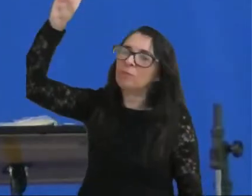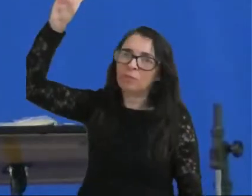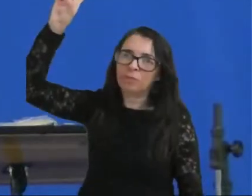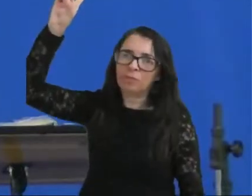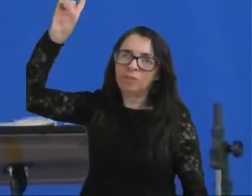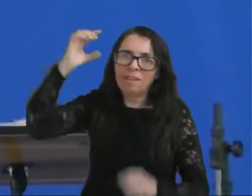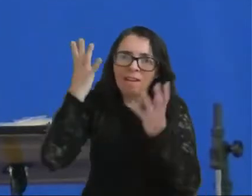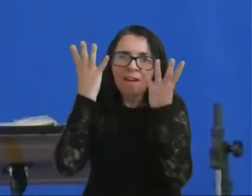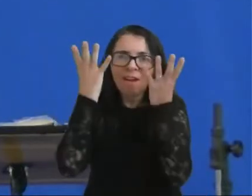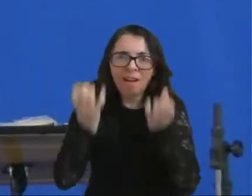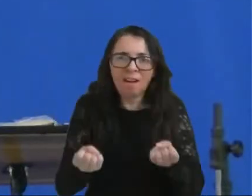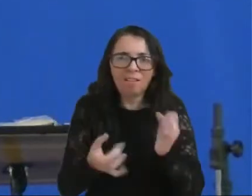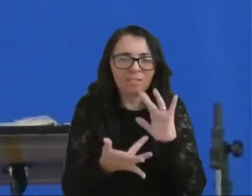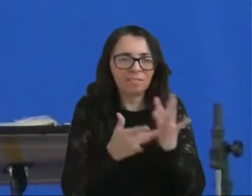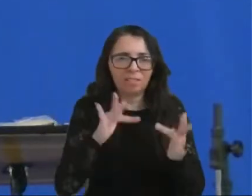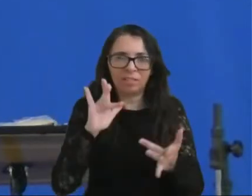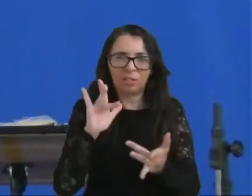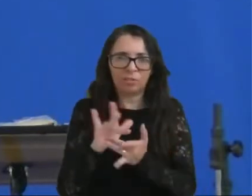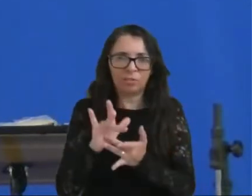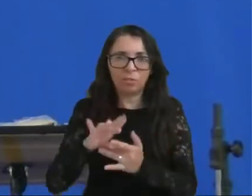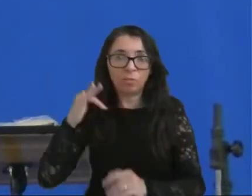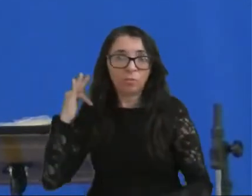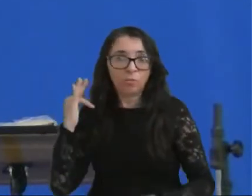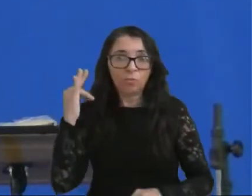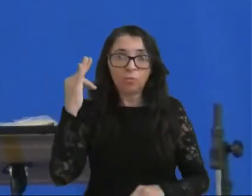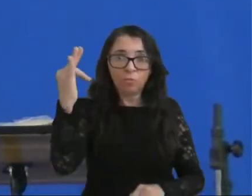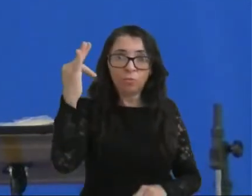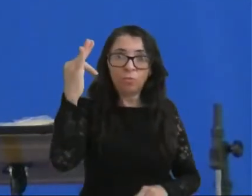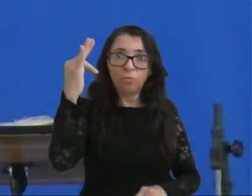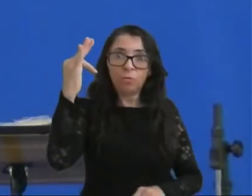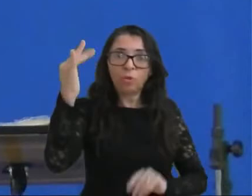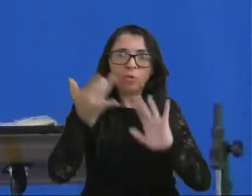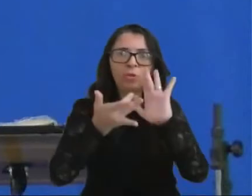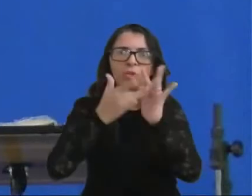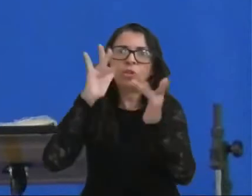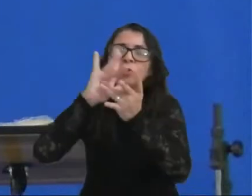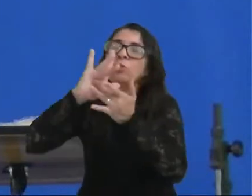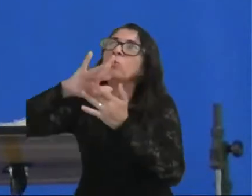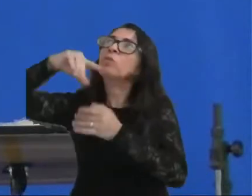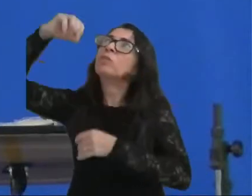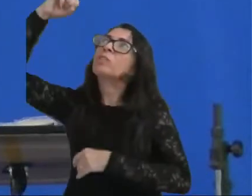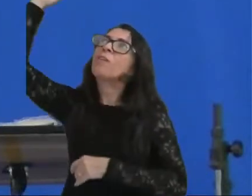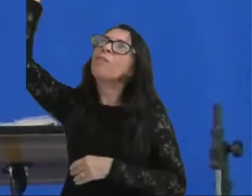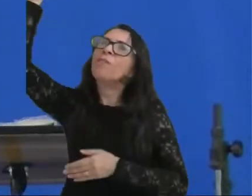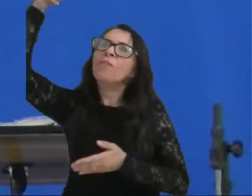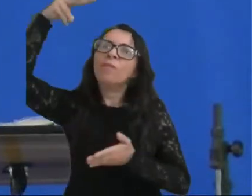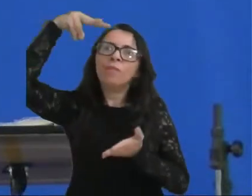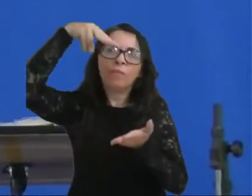noite? Que exortação Ele tem para nós nesta noite?